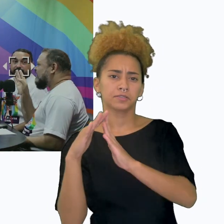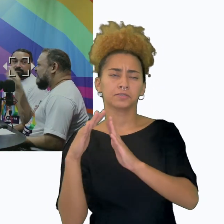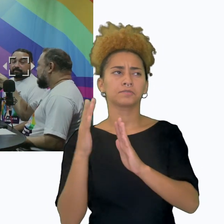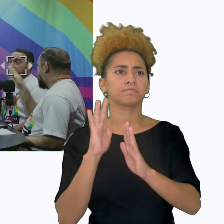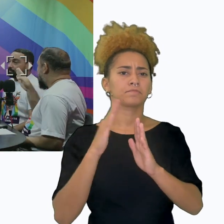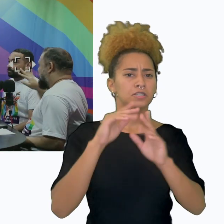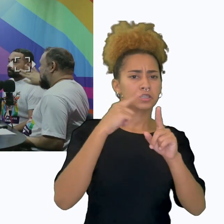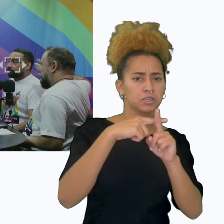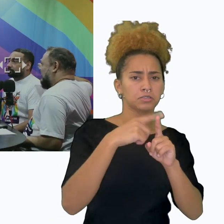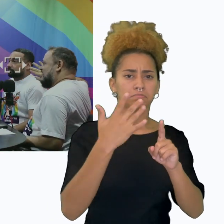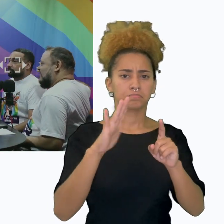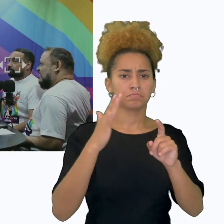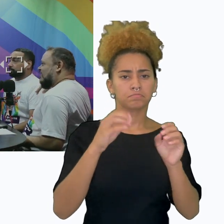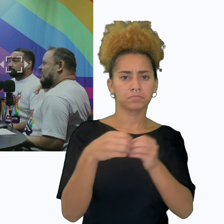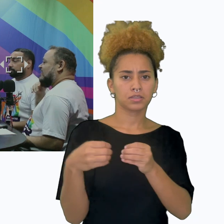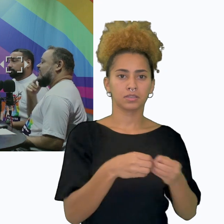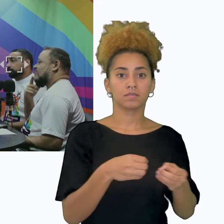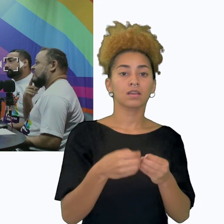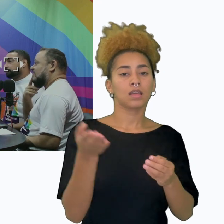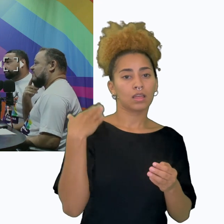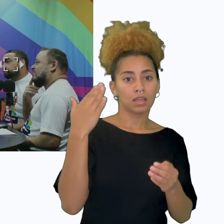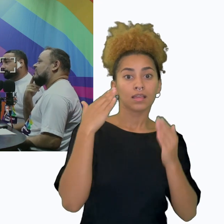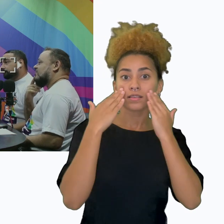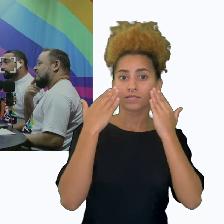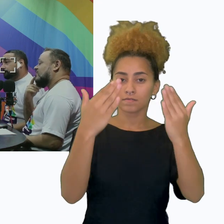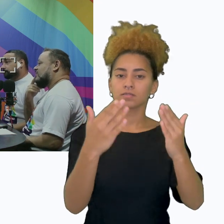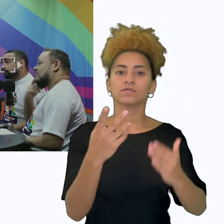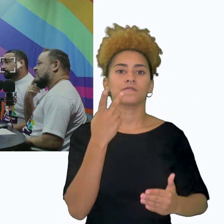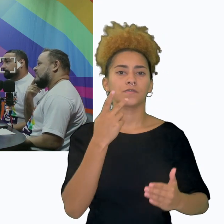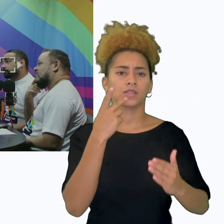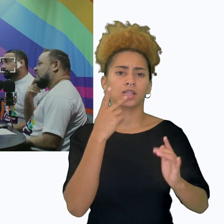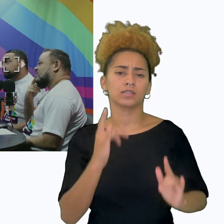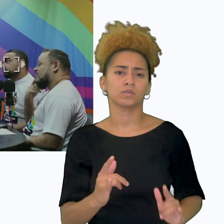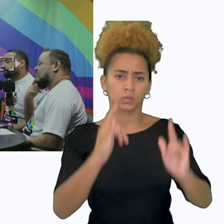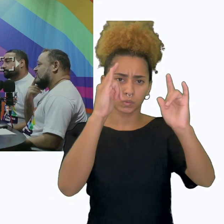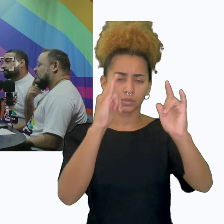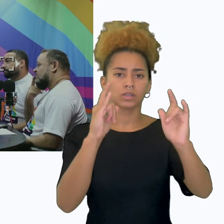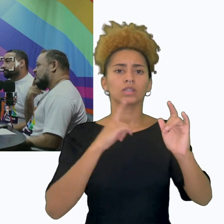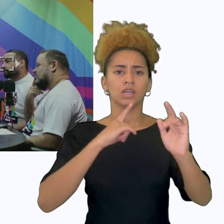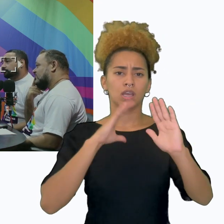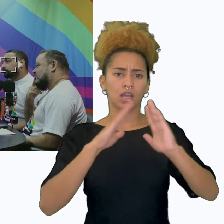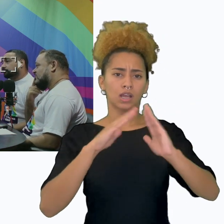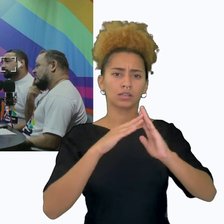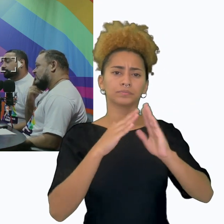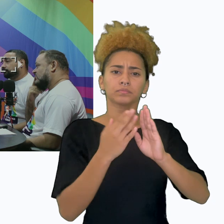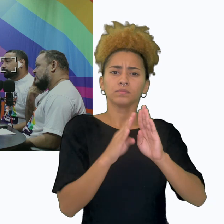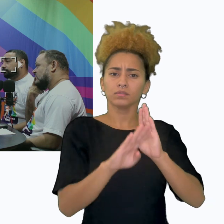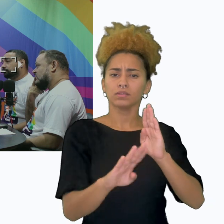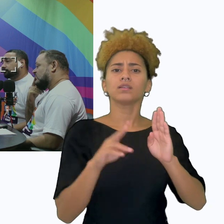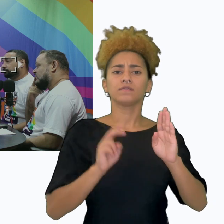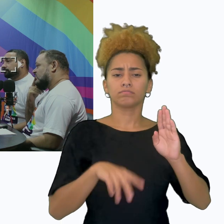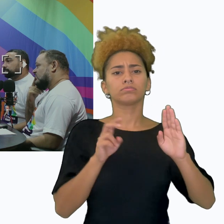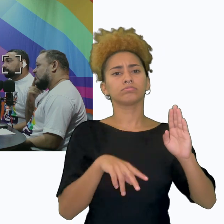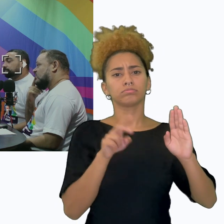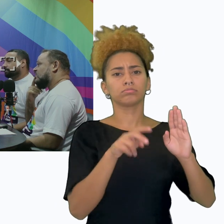uma igreja, né? Que fica bem Não, mas era mais pra cá, era em frente mesmo ao edifício Fortaleza, era bem em frente ao edifício Fortaleza. Era uma casa grande com uma portinha pequena que